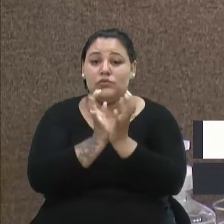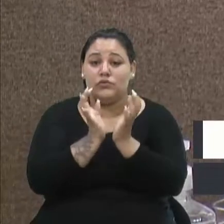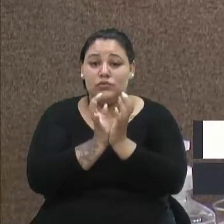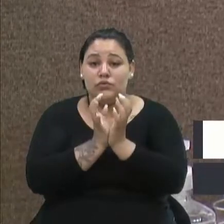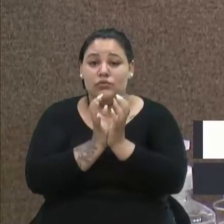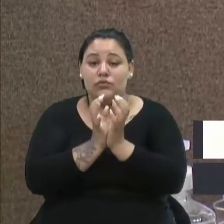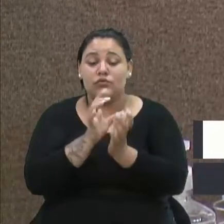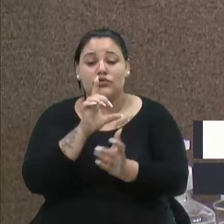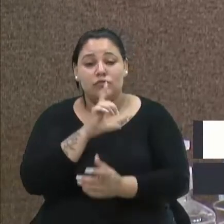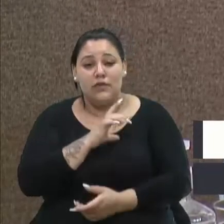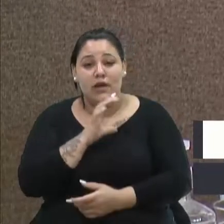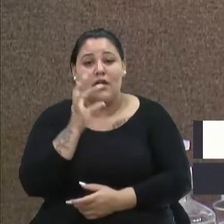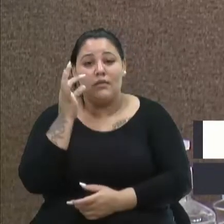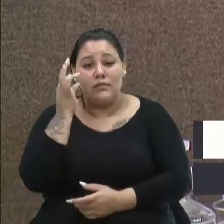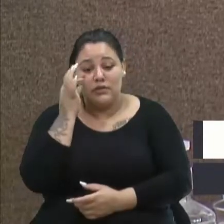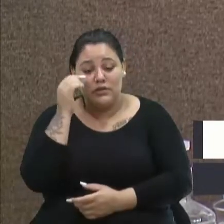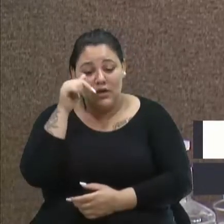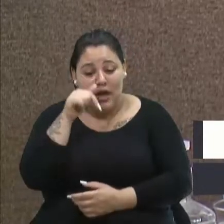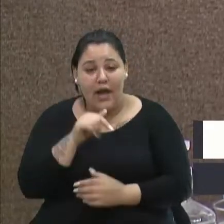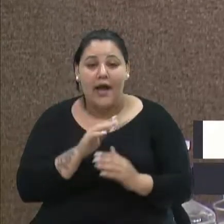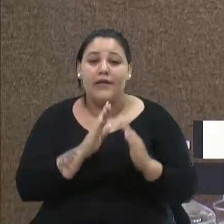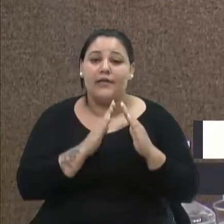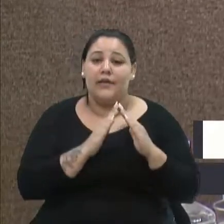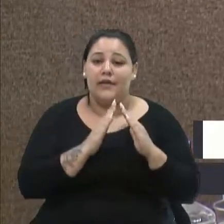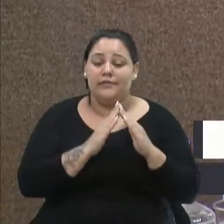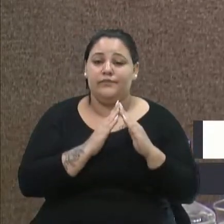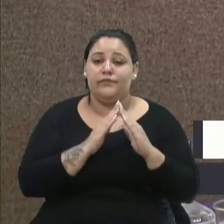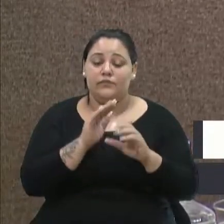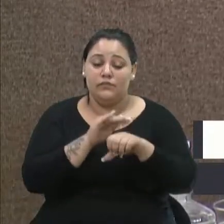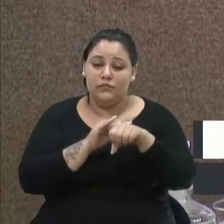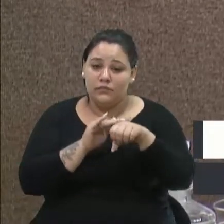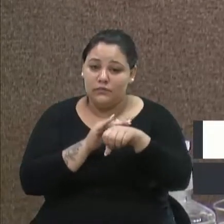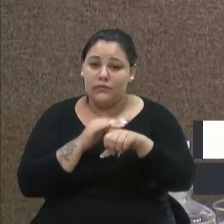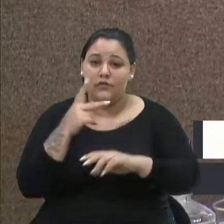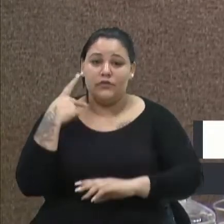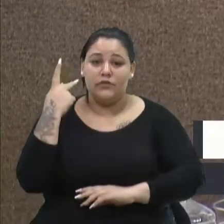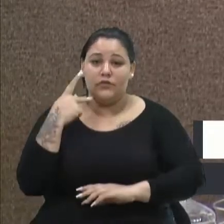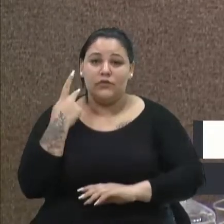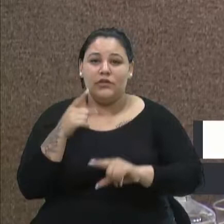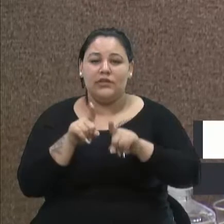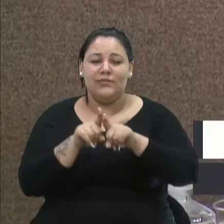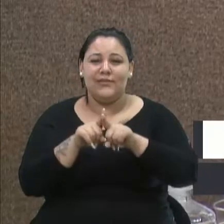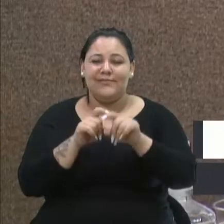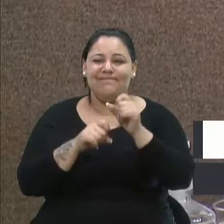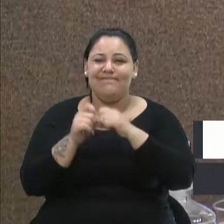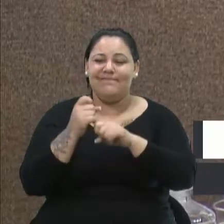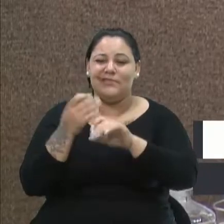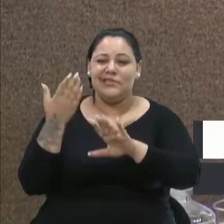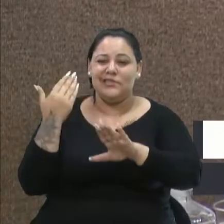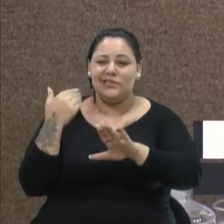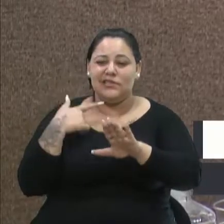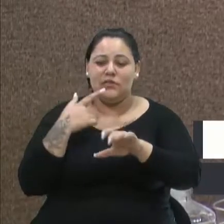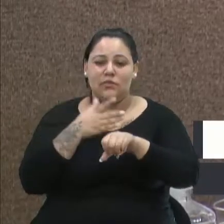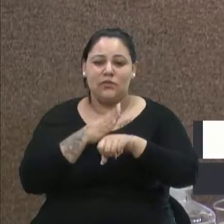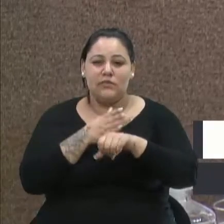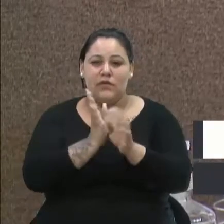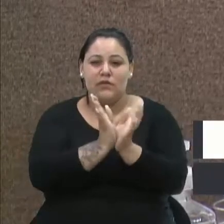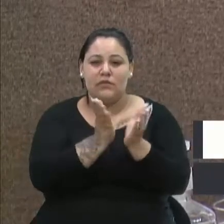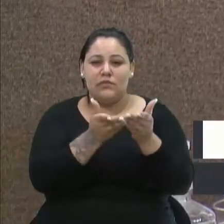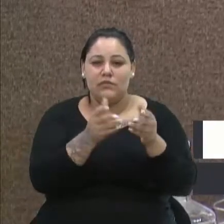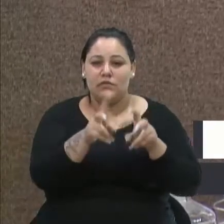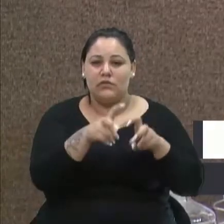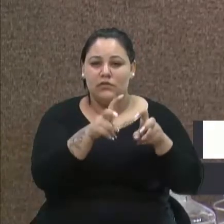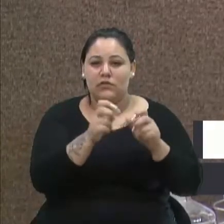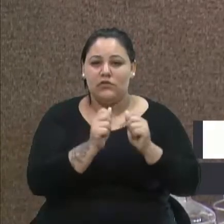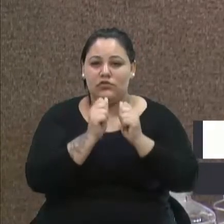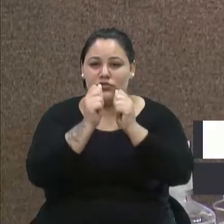nessa casa, conversando com nós vereadores, inclusive na época eu estava na Comissão de Agricultura junto com o